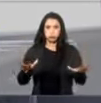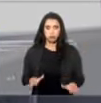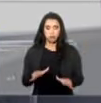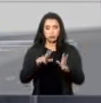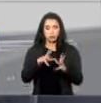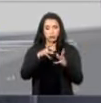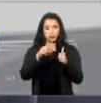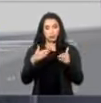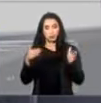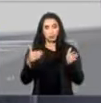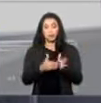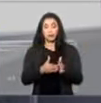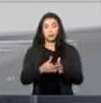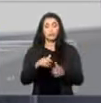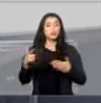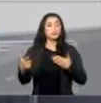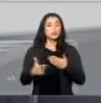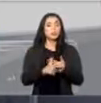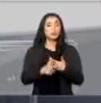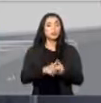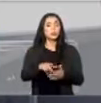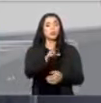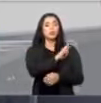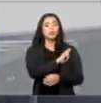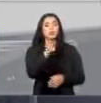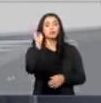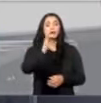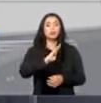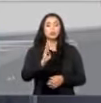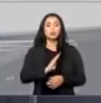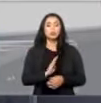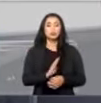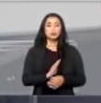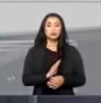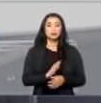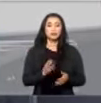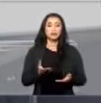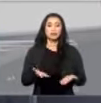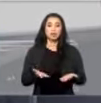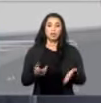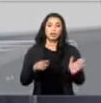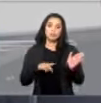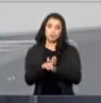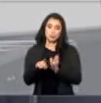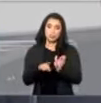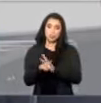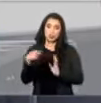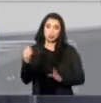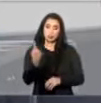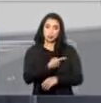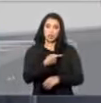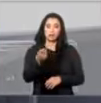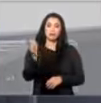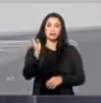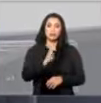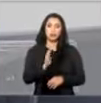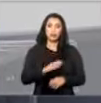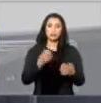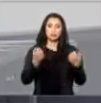E qual é o papel do Brasil no concerto das nações? Essa é uma pergunta que nós, brasileiros e brasileiras, devemos